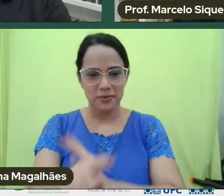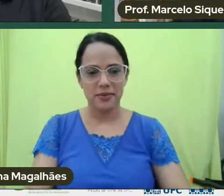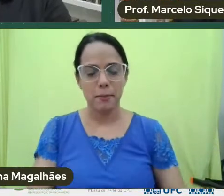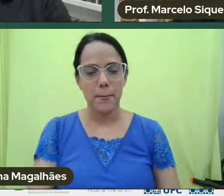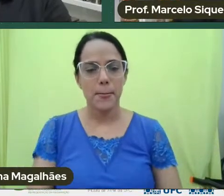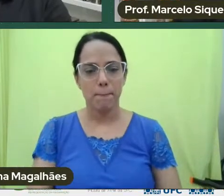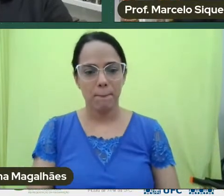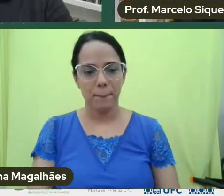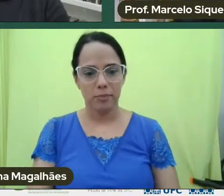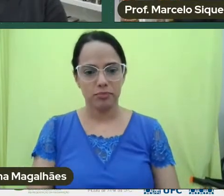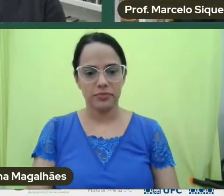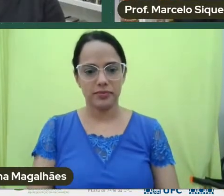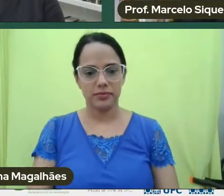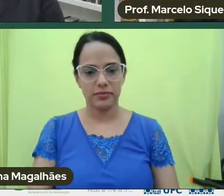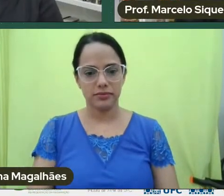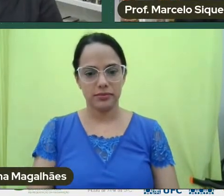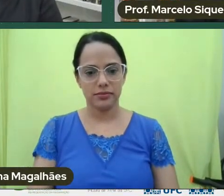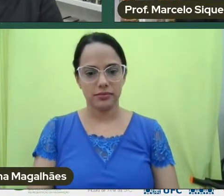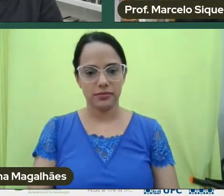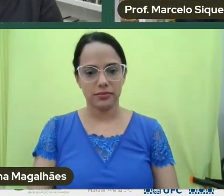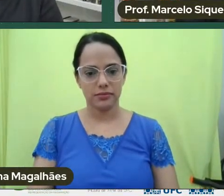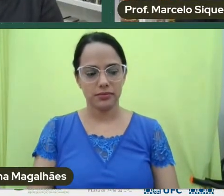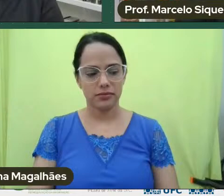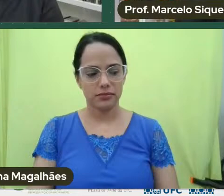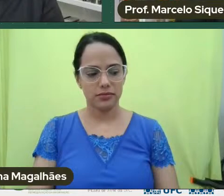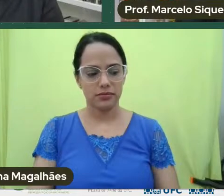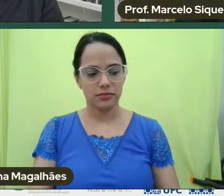Vamos ver aqui a pergunta do...